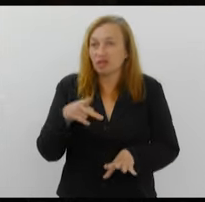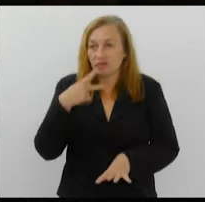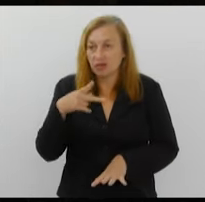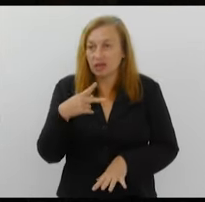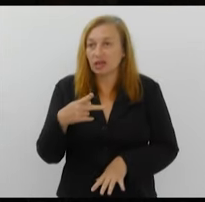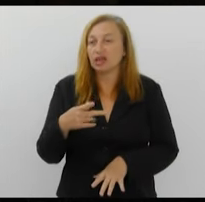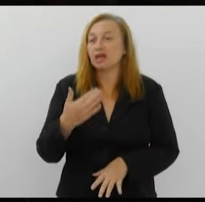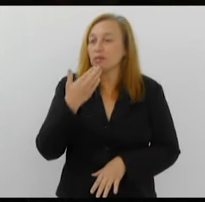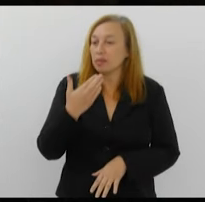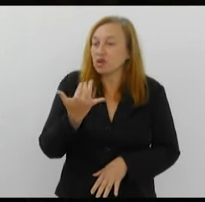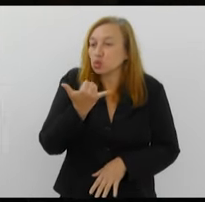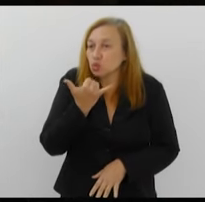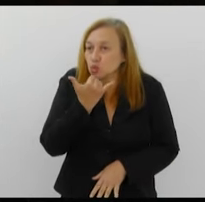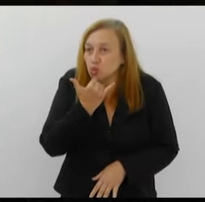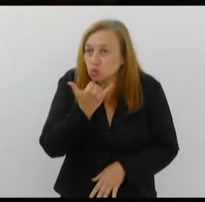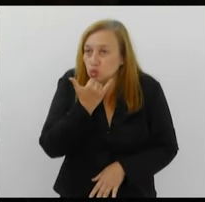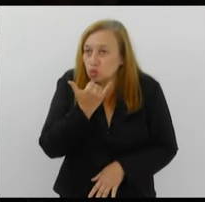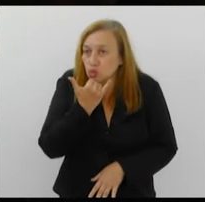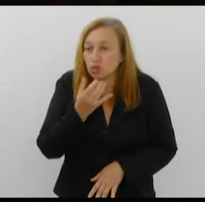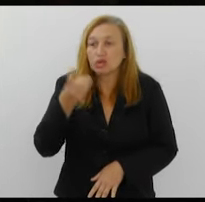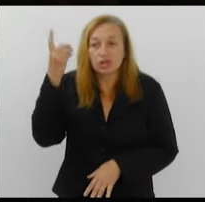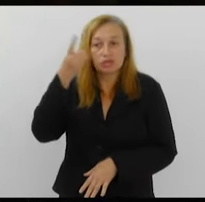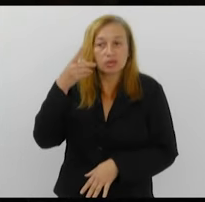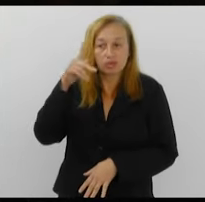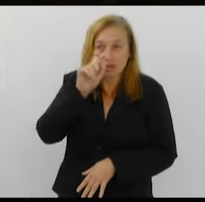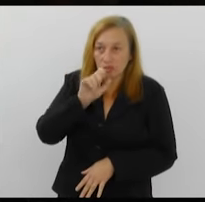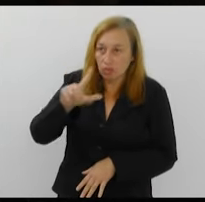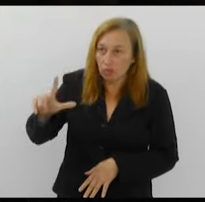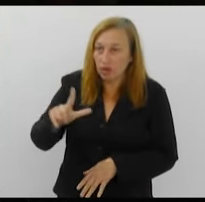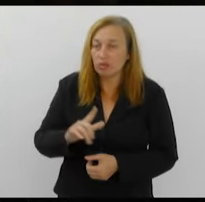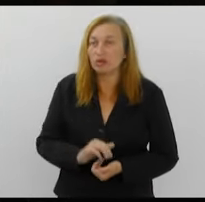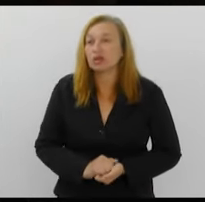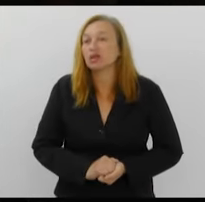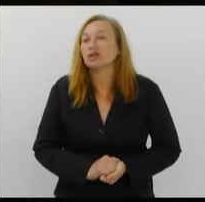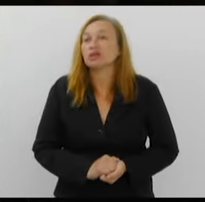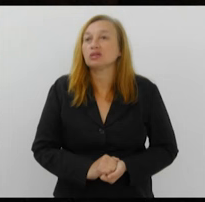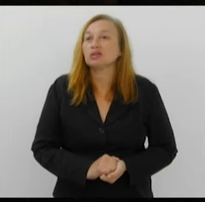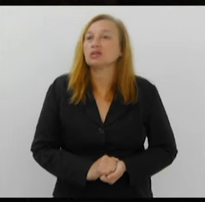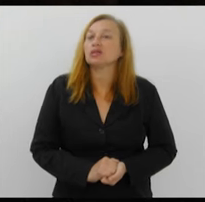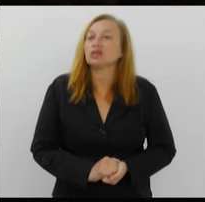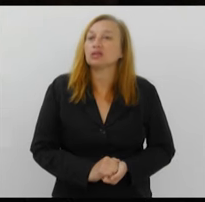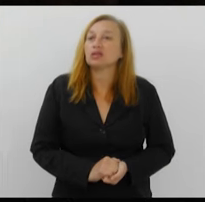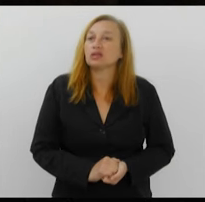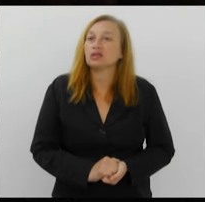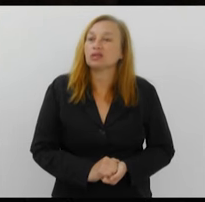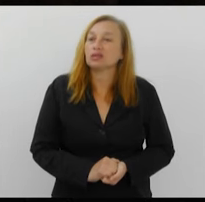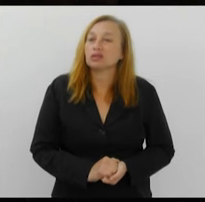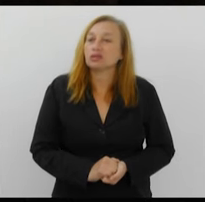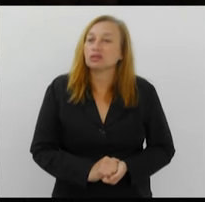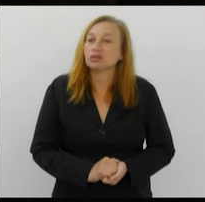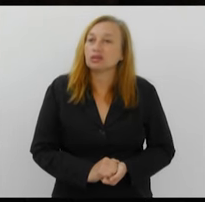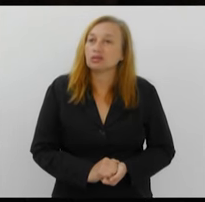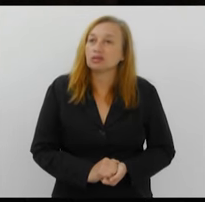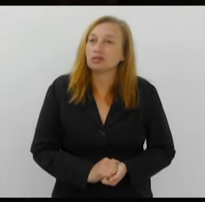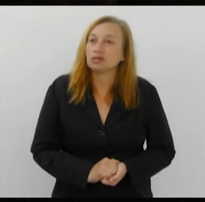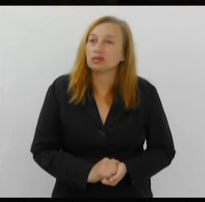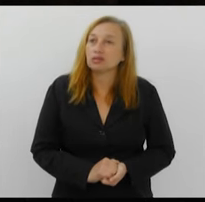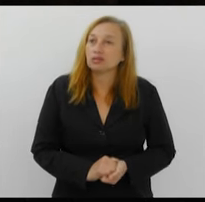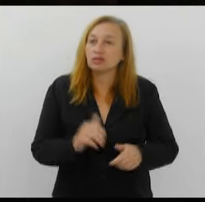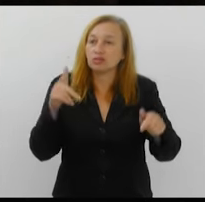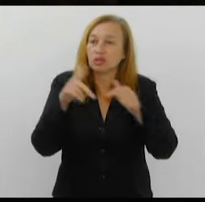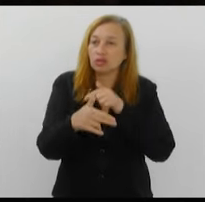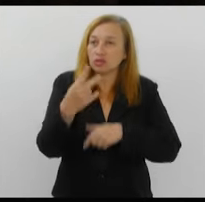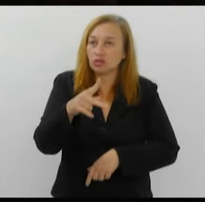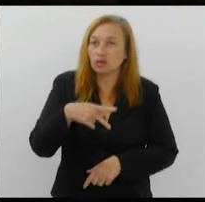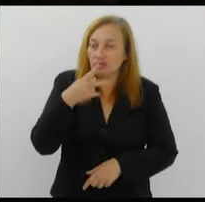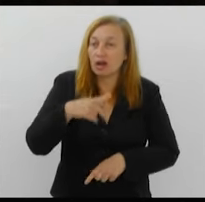uma vez peço perdão à Vossa Excelência, deputado Poubel, pela intervenção abrupta que fiz à sua fala,